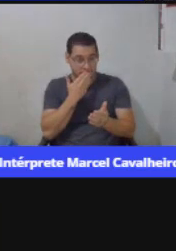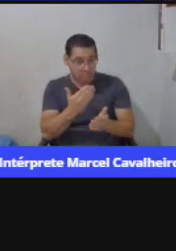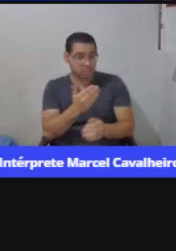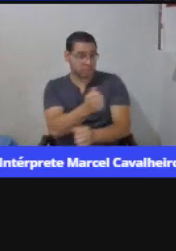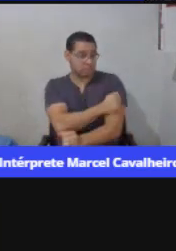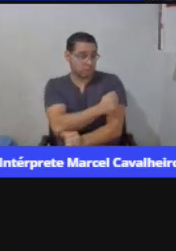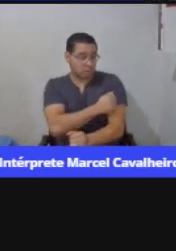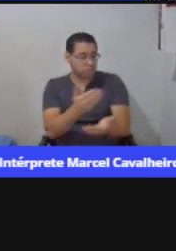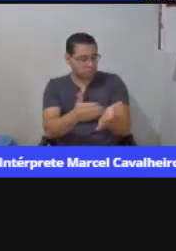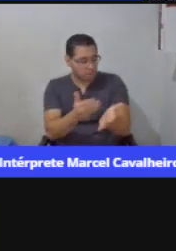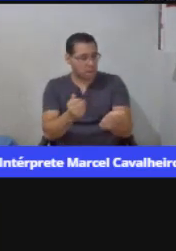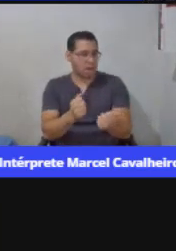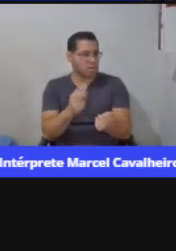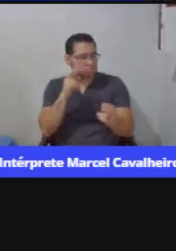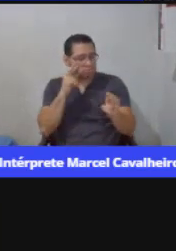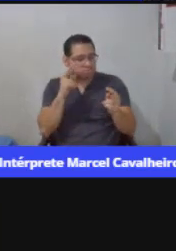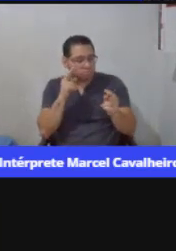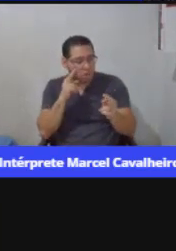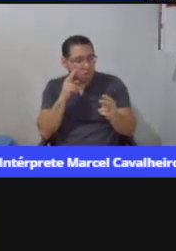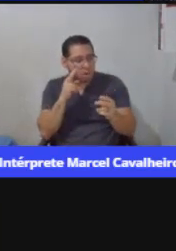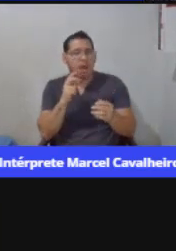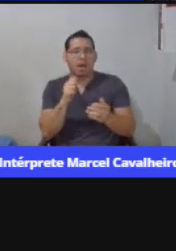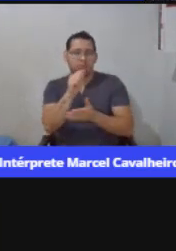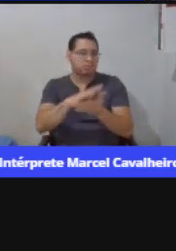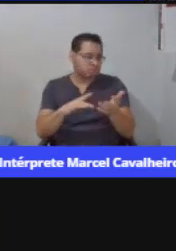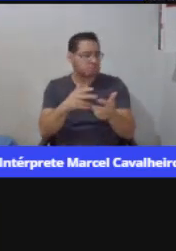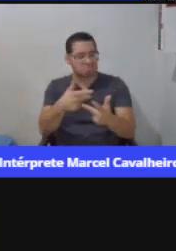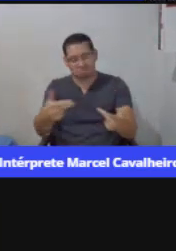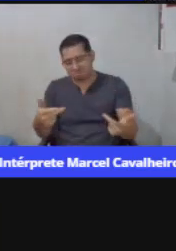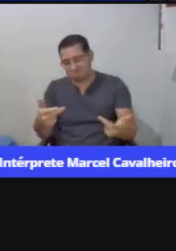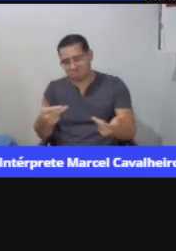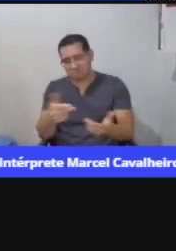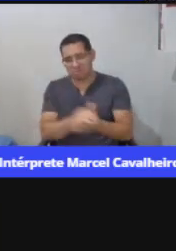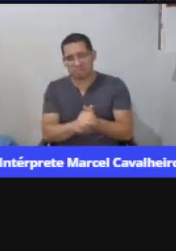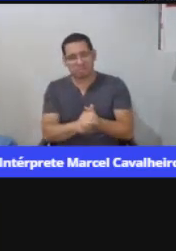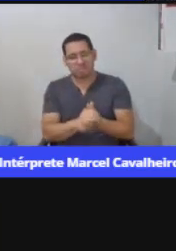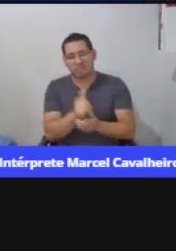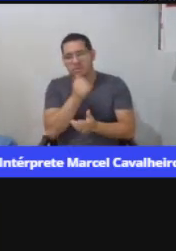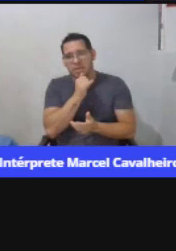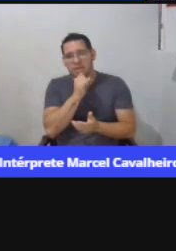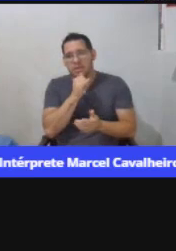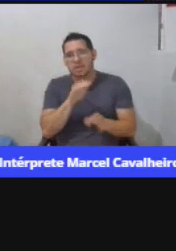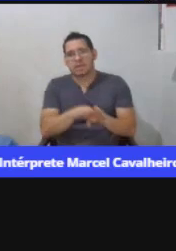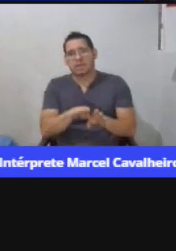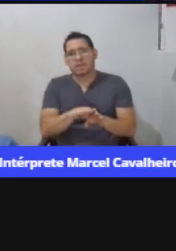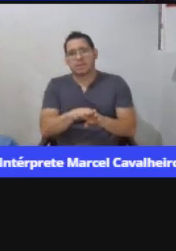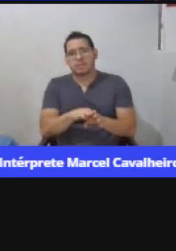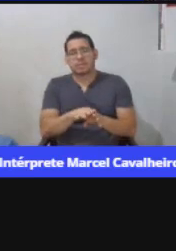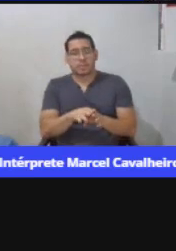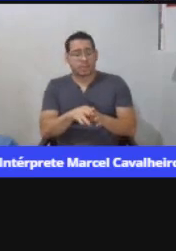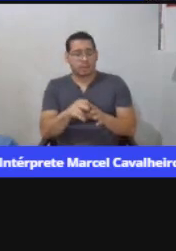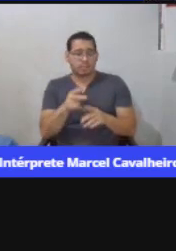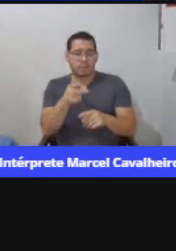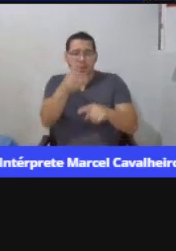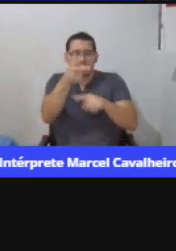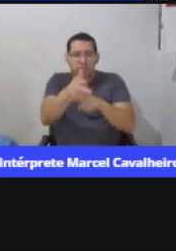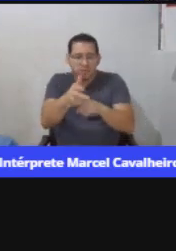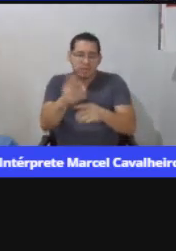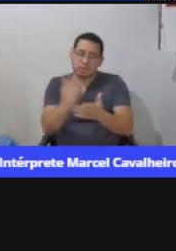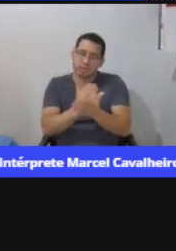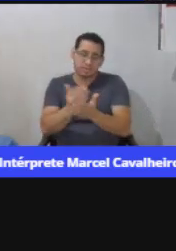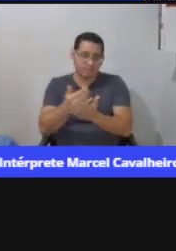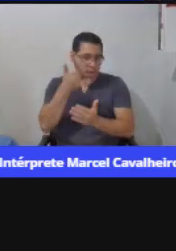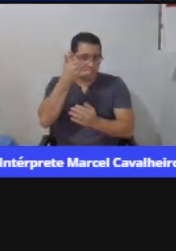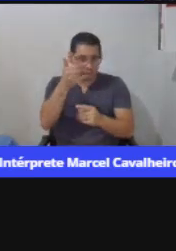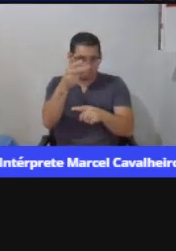olhar através do vídeo, né, de uma ligação, conversar